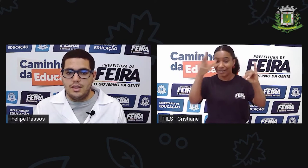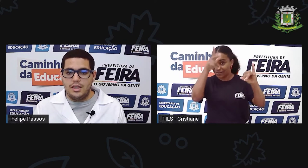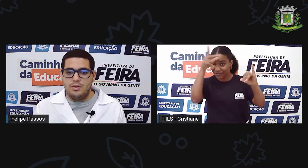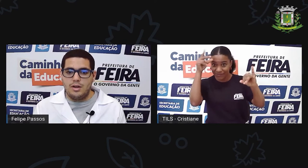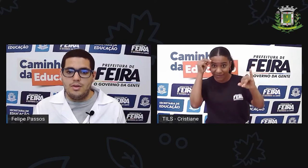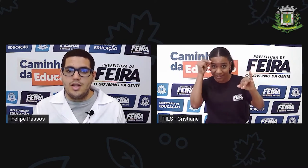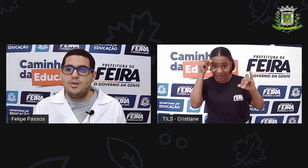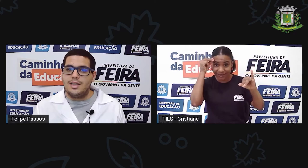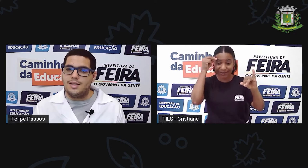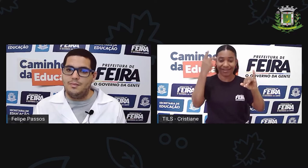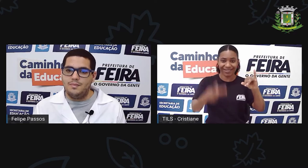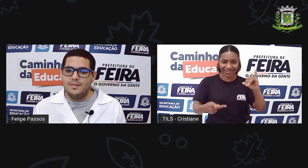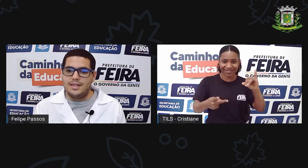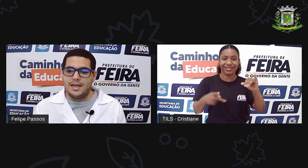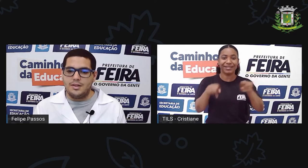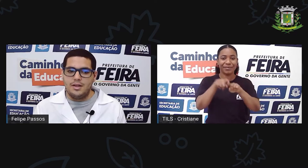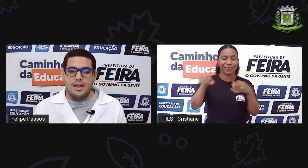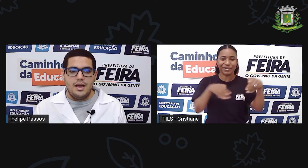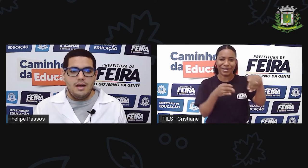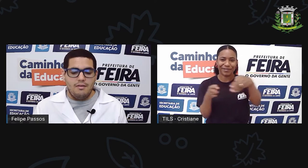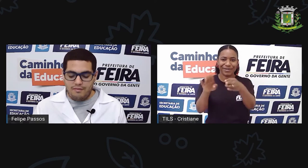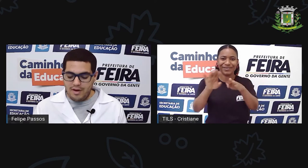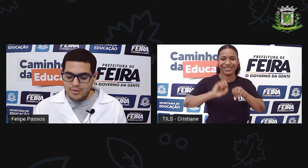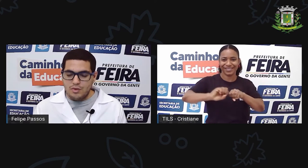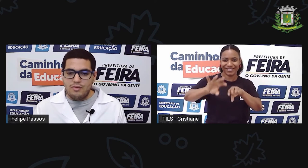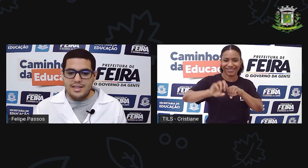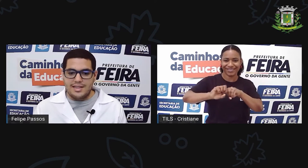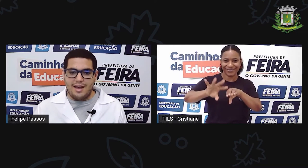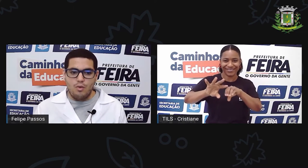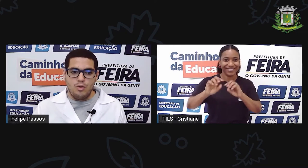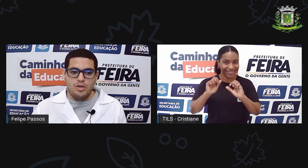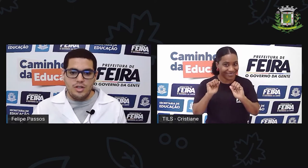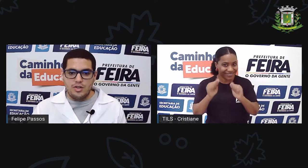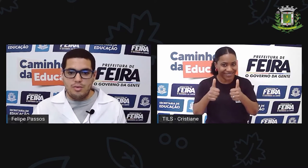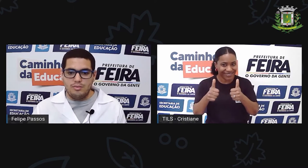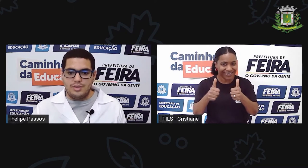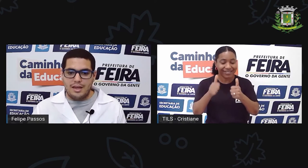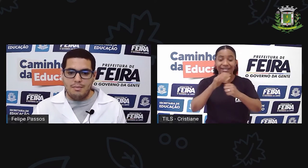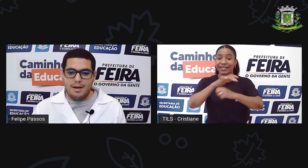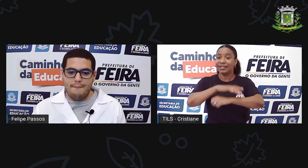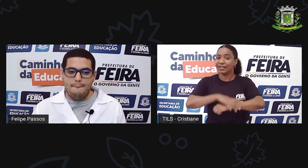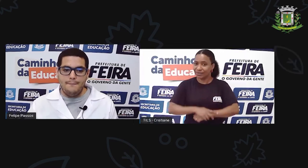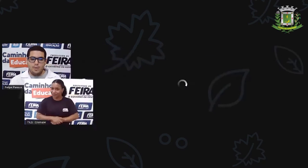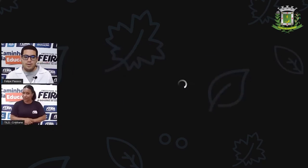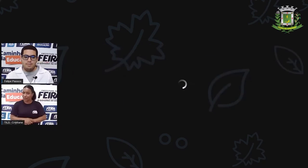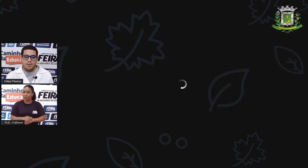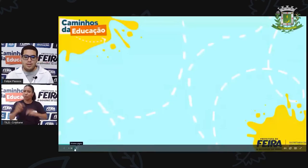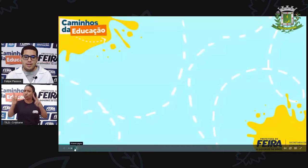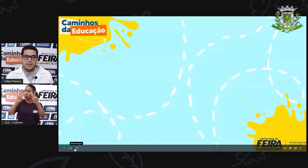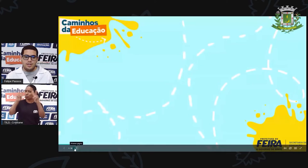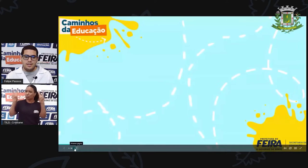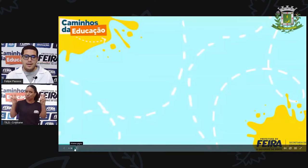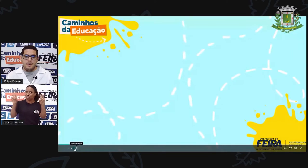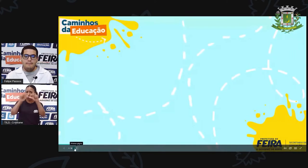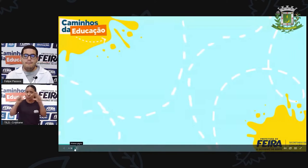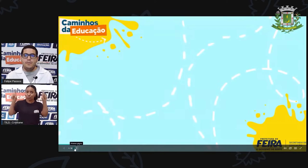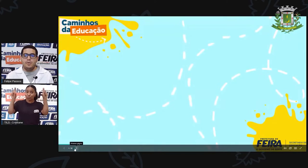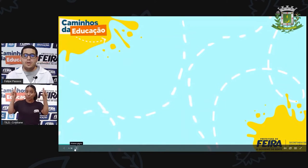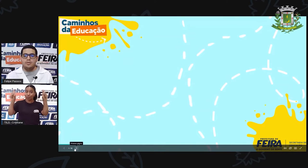prefeitura e do Caminhos da Educação, certo? Vamos conversar hoje sobre um tema muito